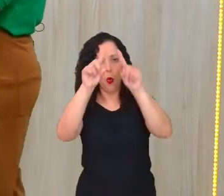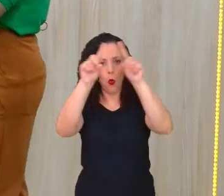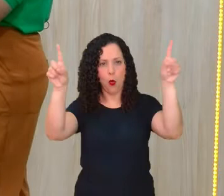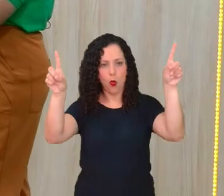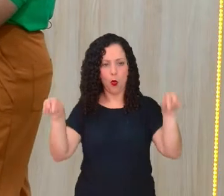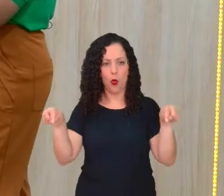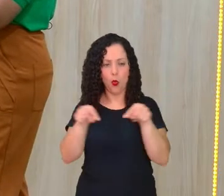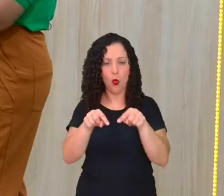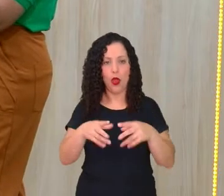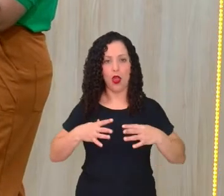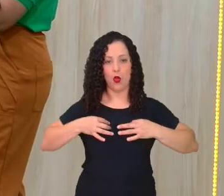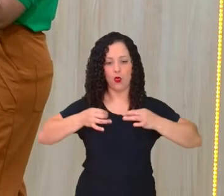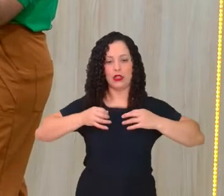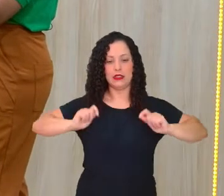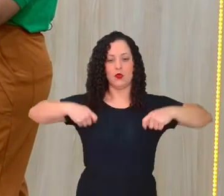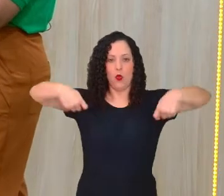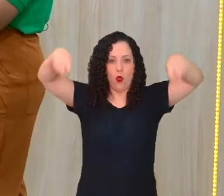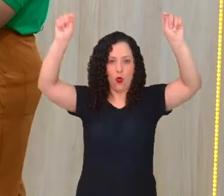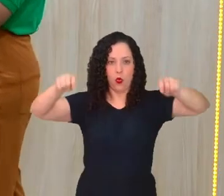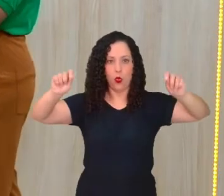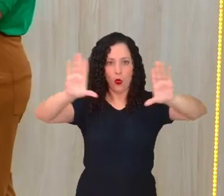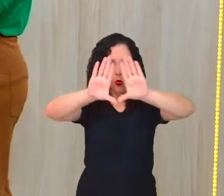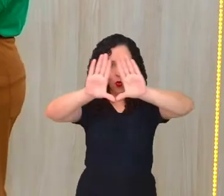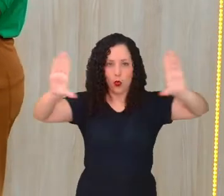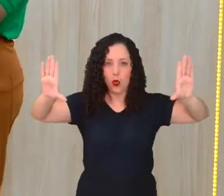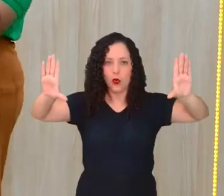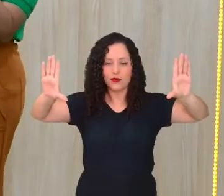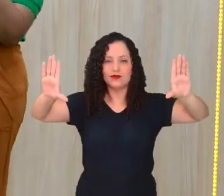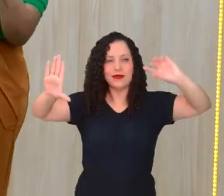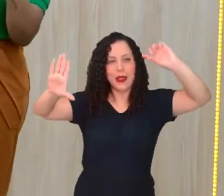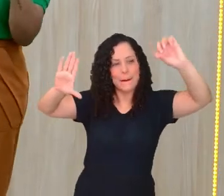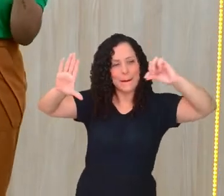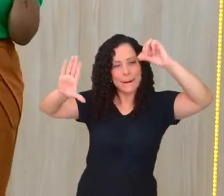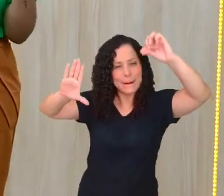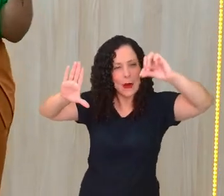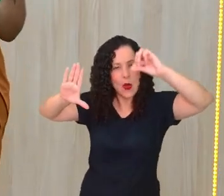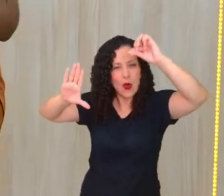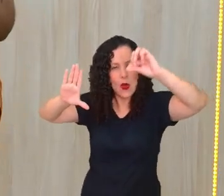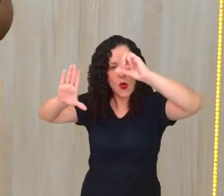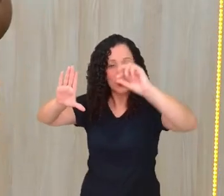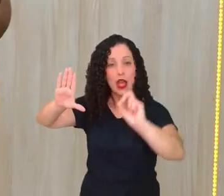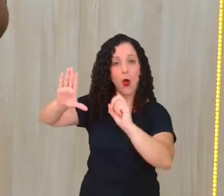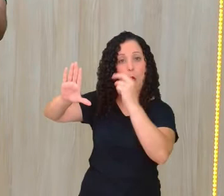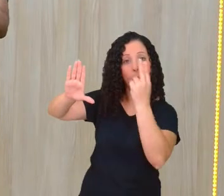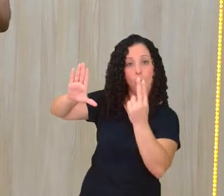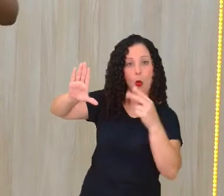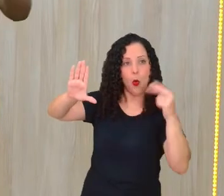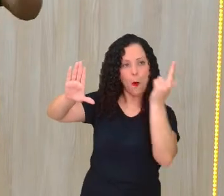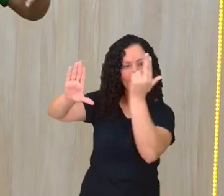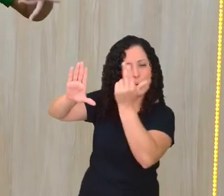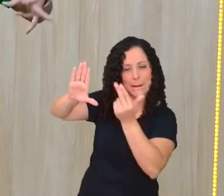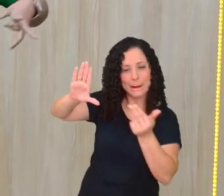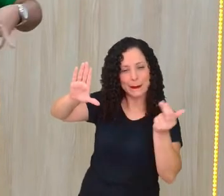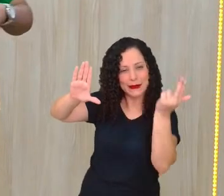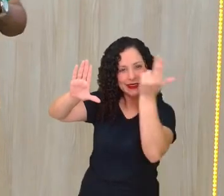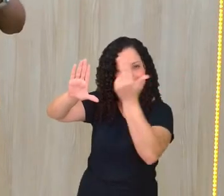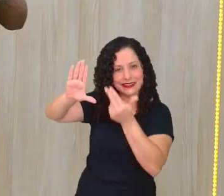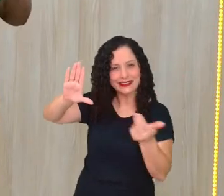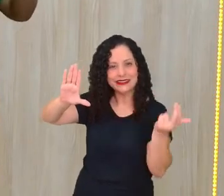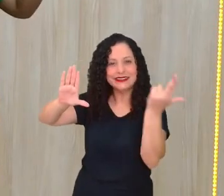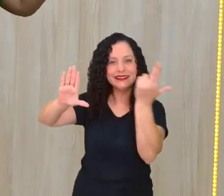e se estica o tecido, sobre o qual se borda ou pinta. A professora Camille estava falando sobre essa semelhança aí